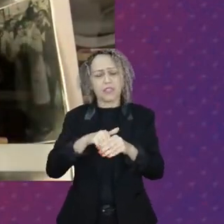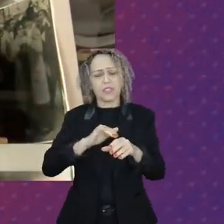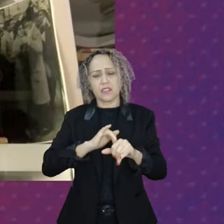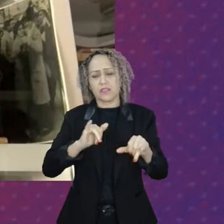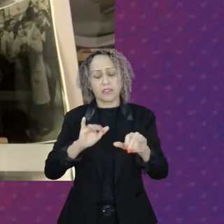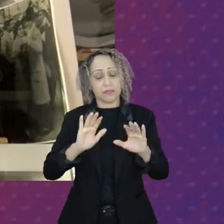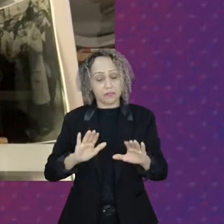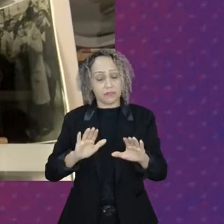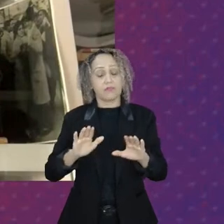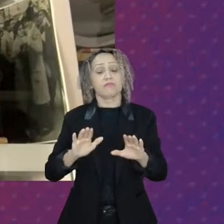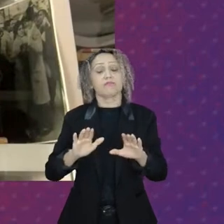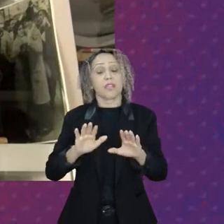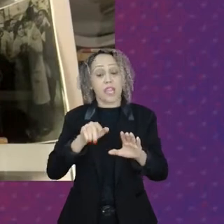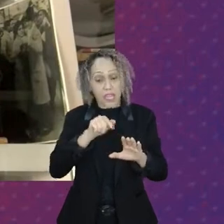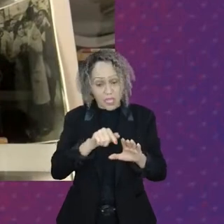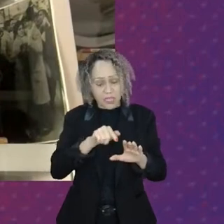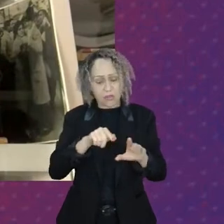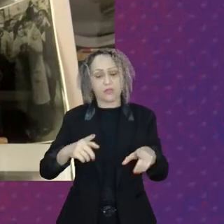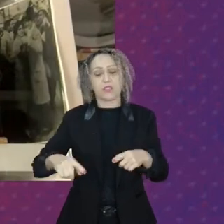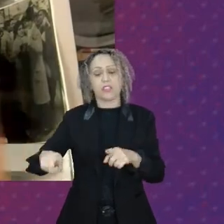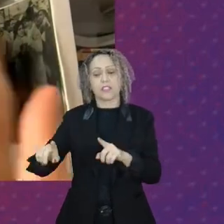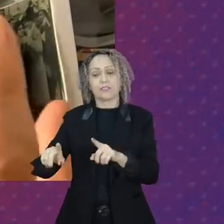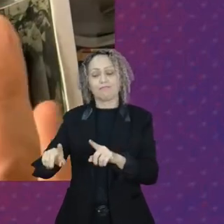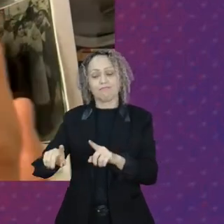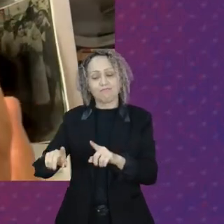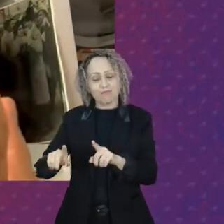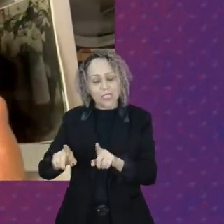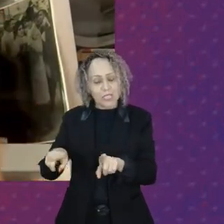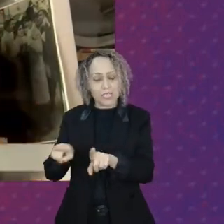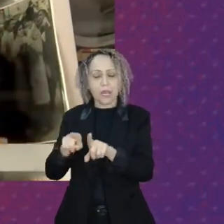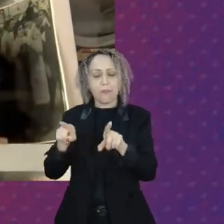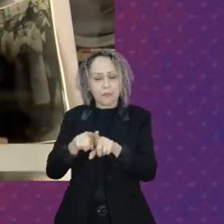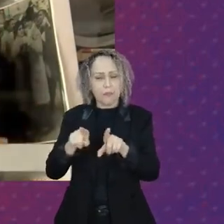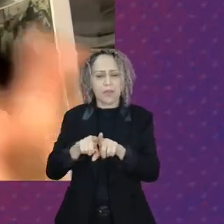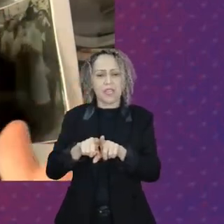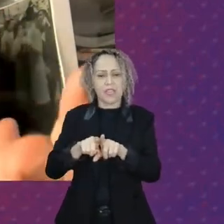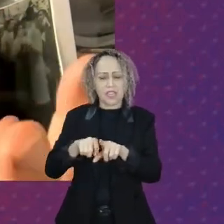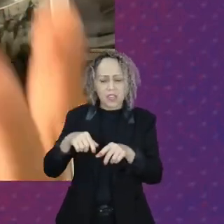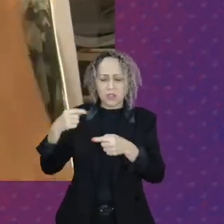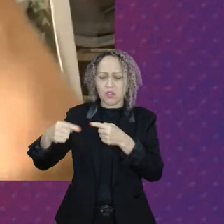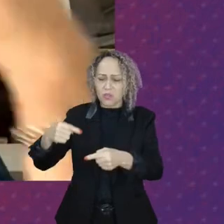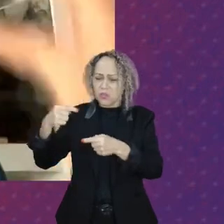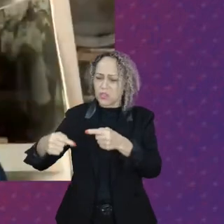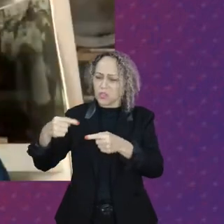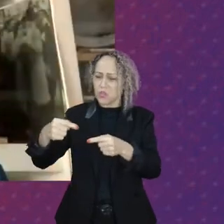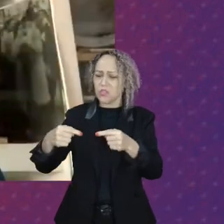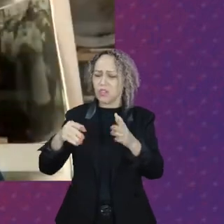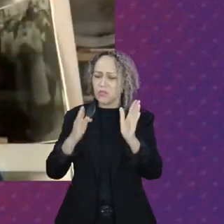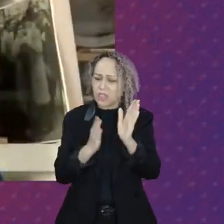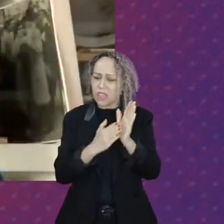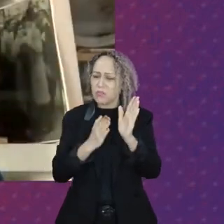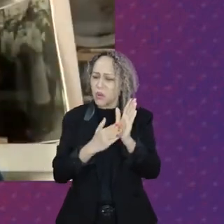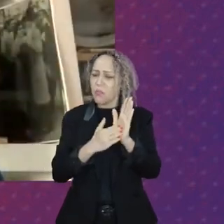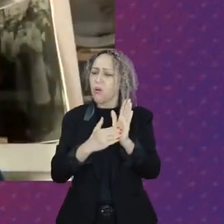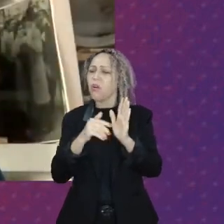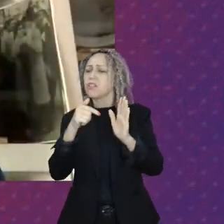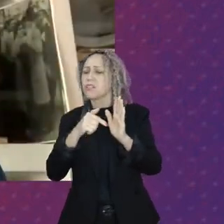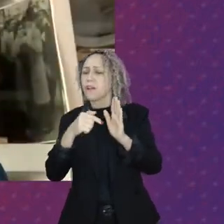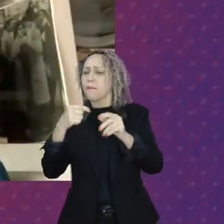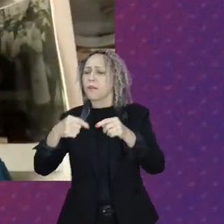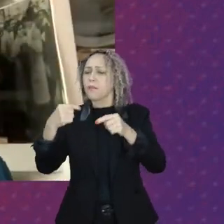agora. Nesse momento de orçamento secreto, de um monte de coisa esquisita, que não é visível para a